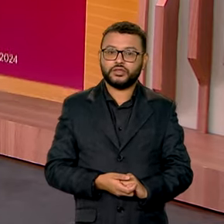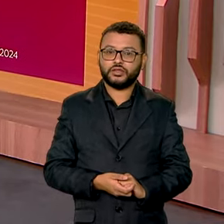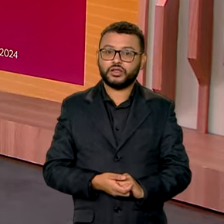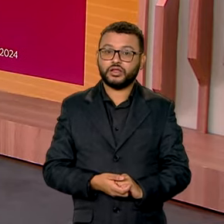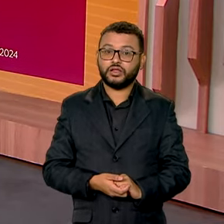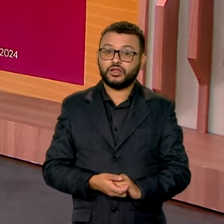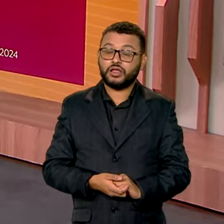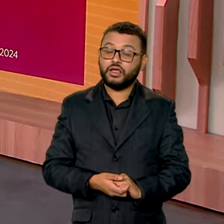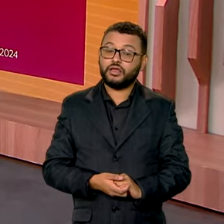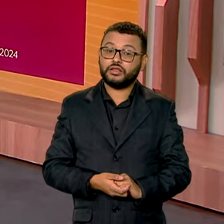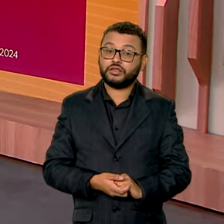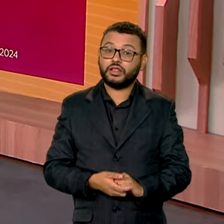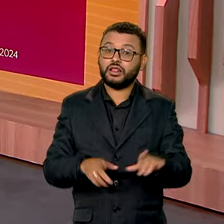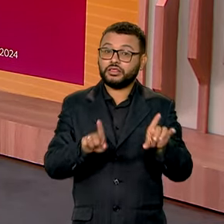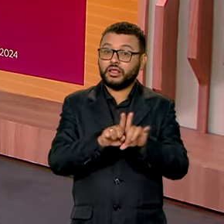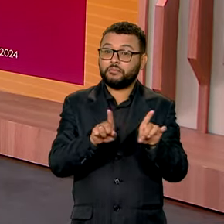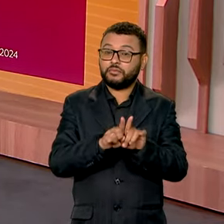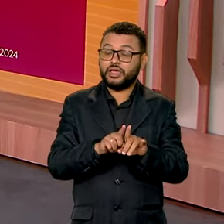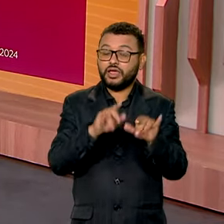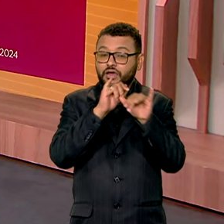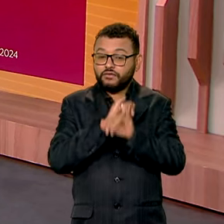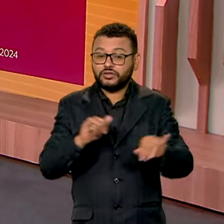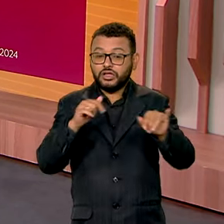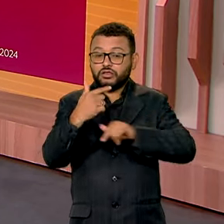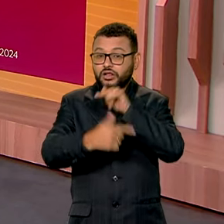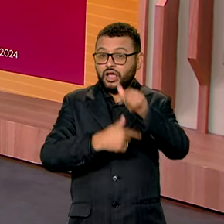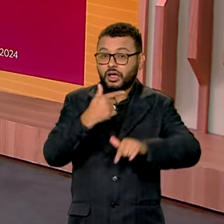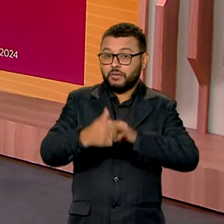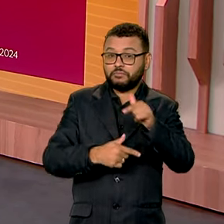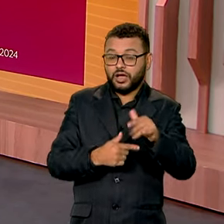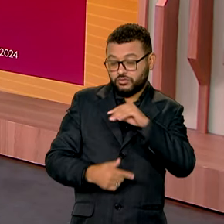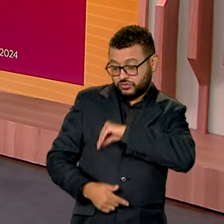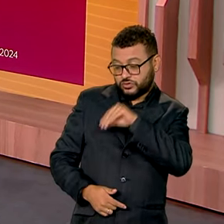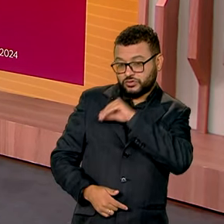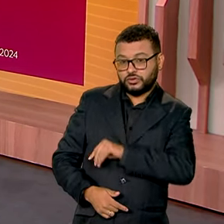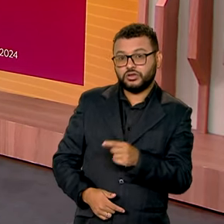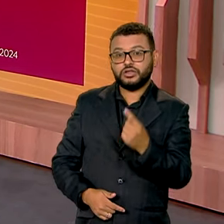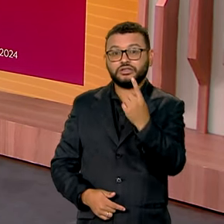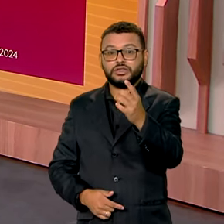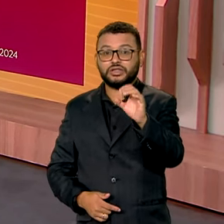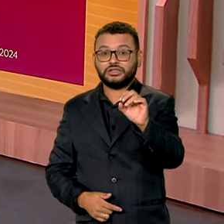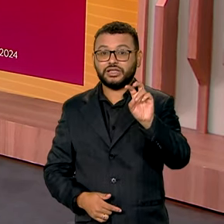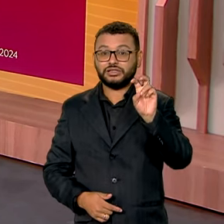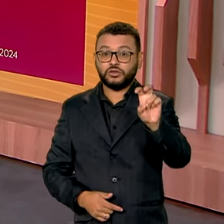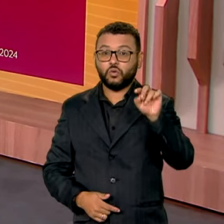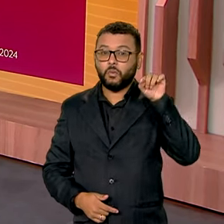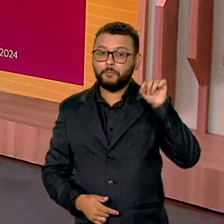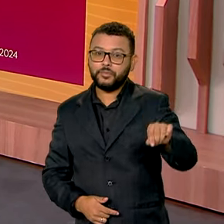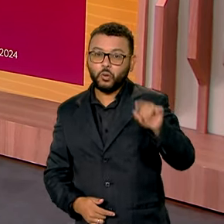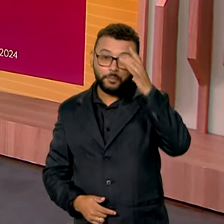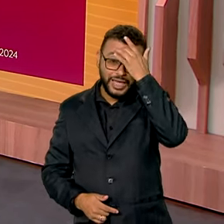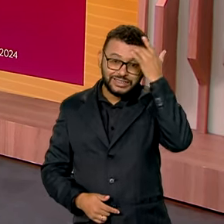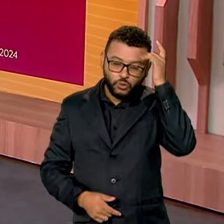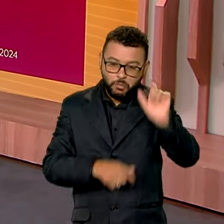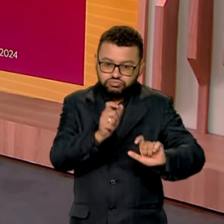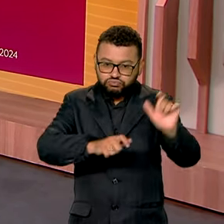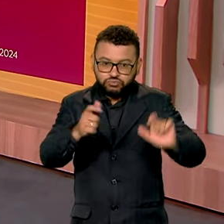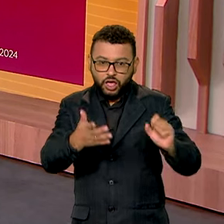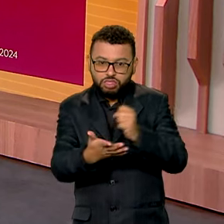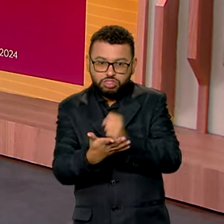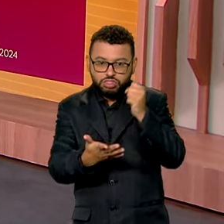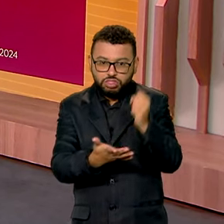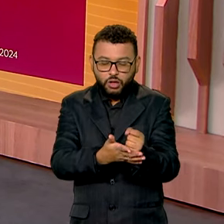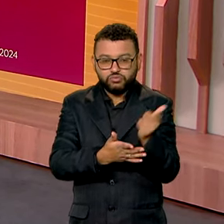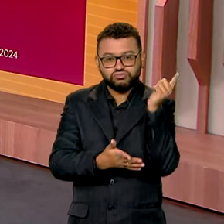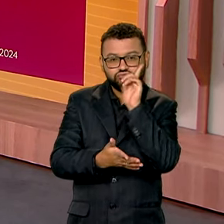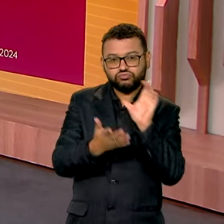tela? A gente vai ver aqui os dados de emprego e renda, 105 mil trabalhadores com carteira assinada, pouco mais que isso.